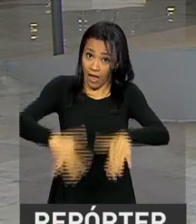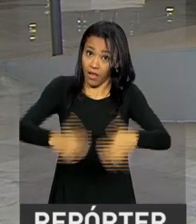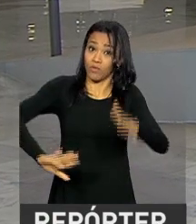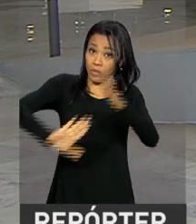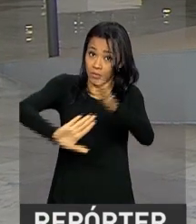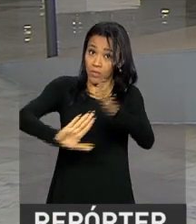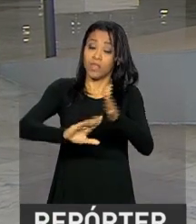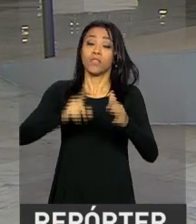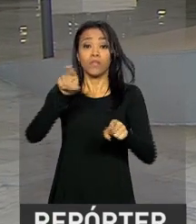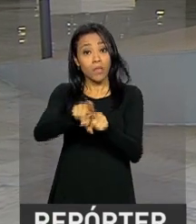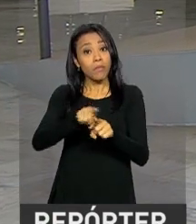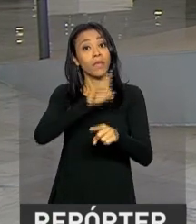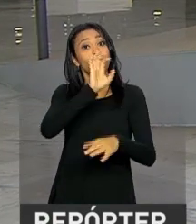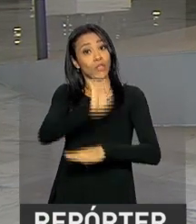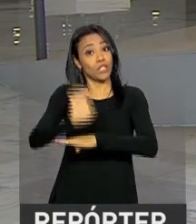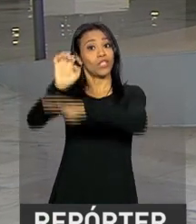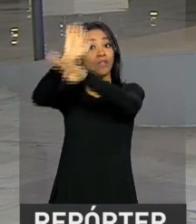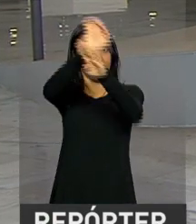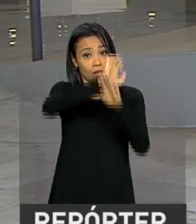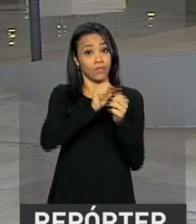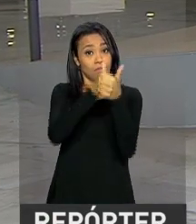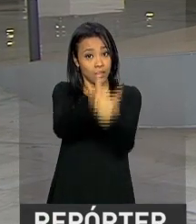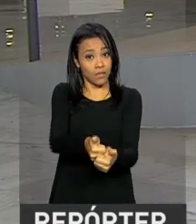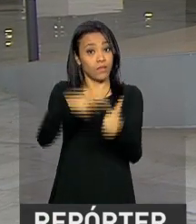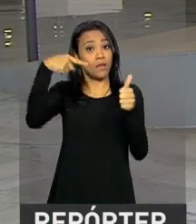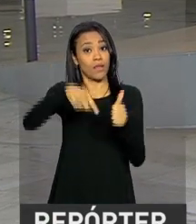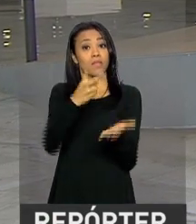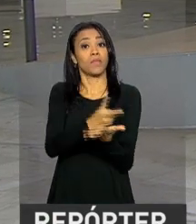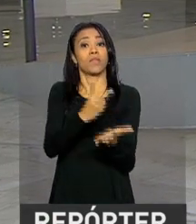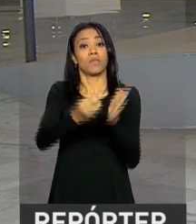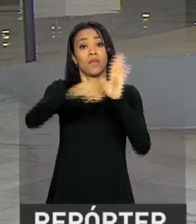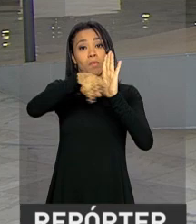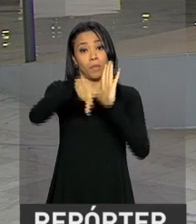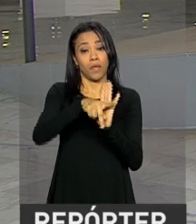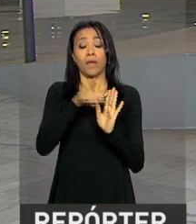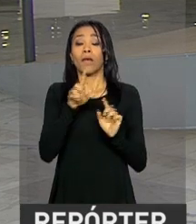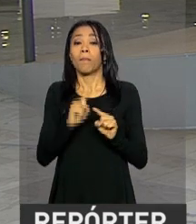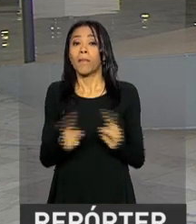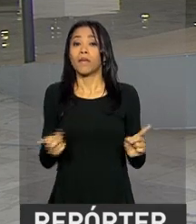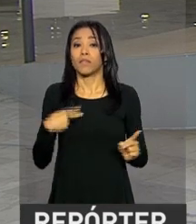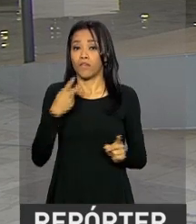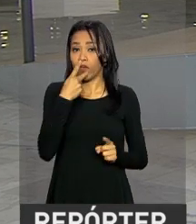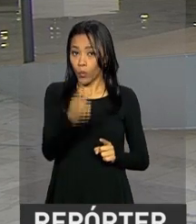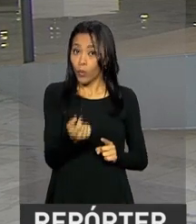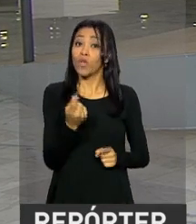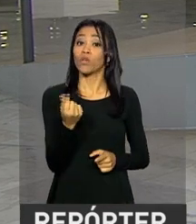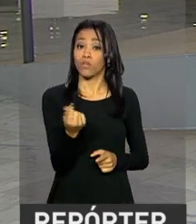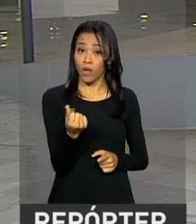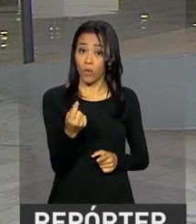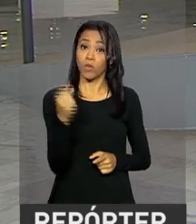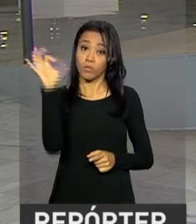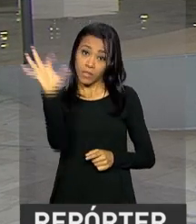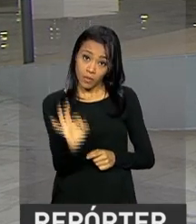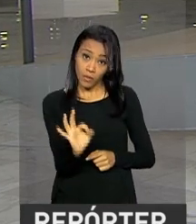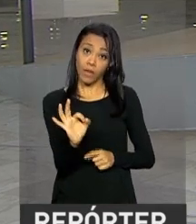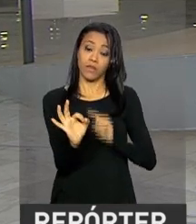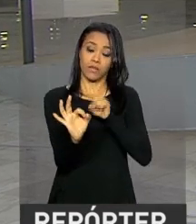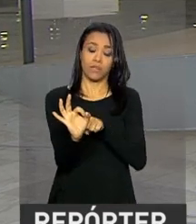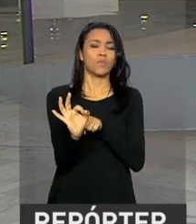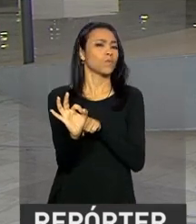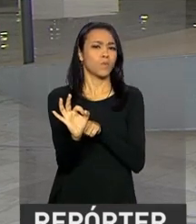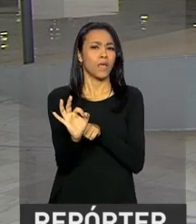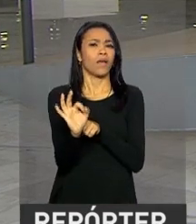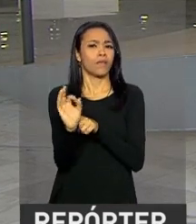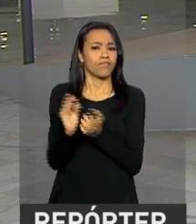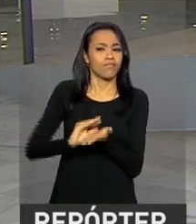dos estados nessa proposta de emenda à Constituição, mas Michel Temer destacou que os valores dos percentuais destinados